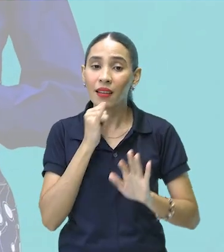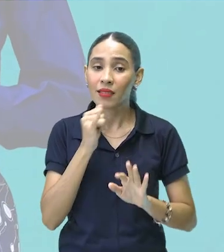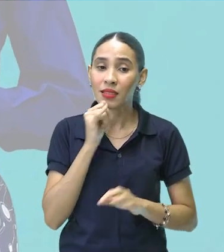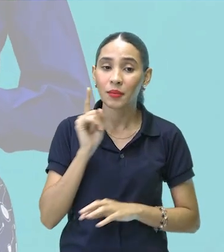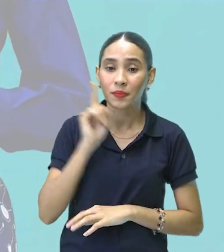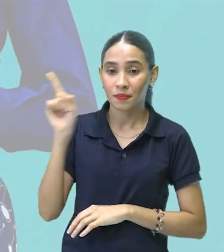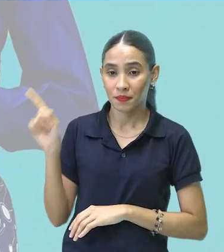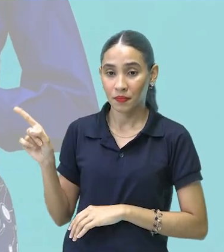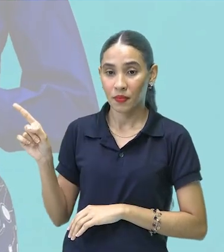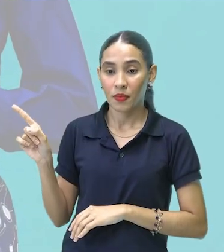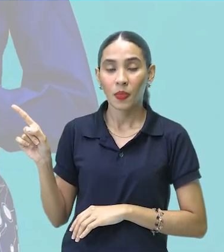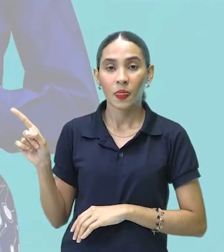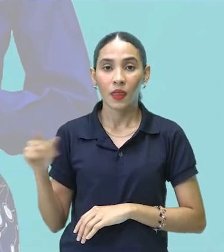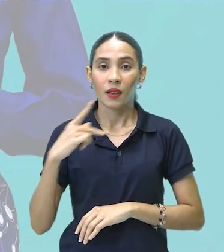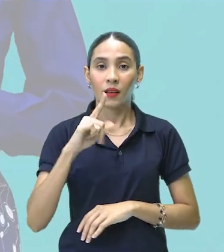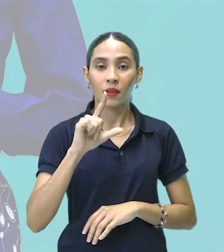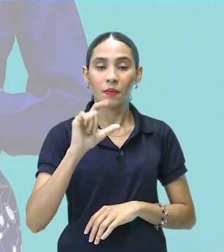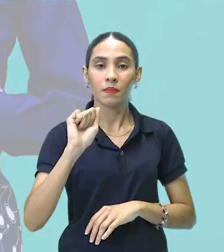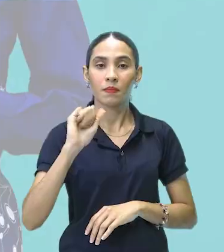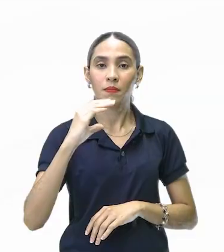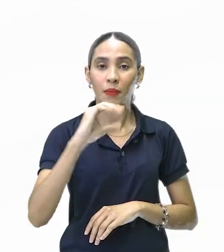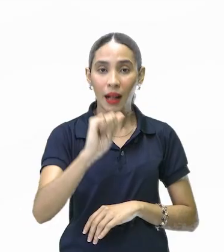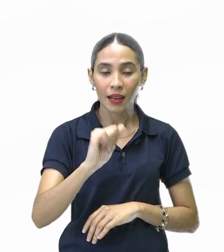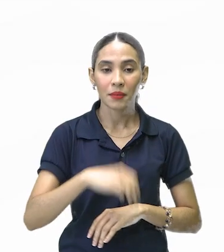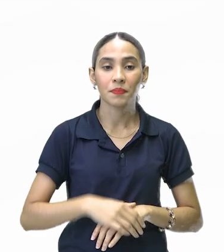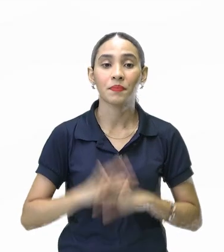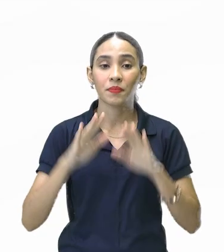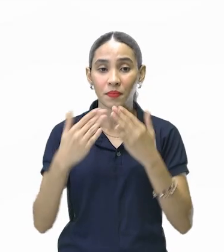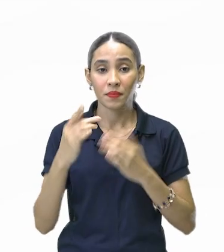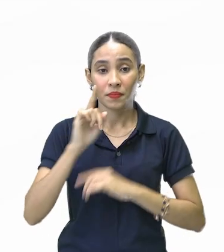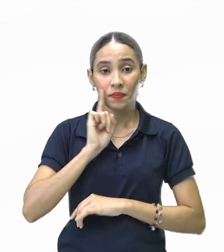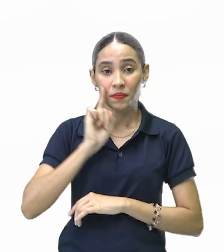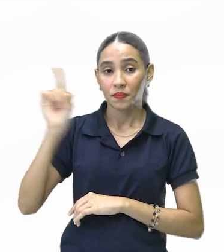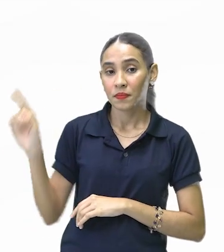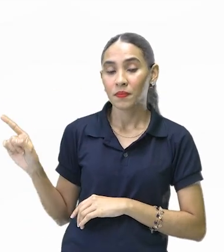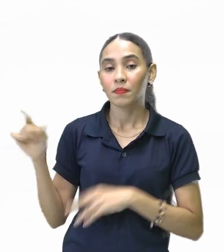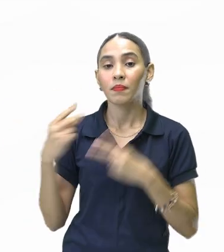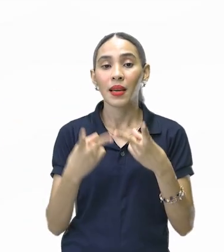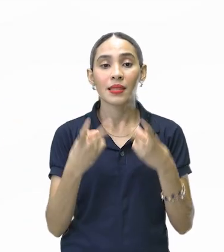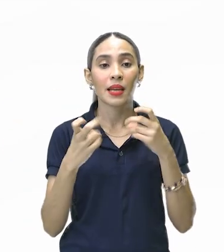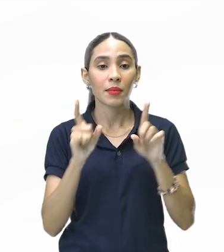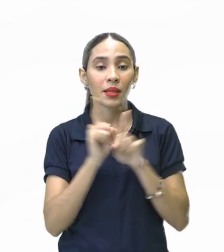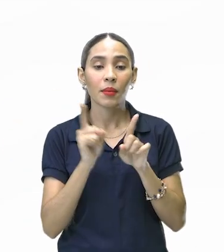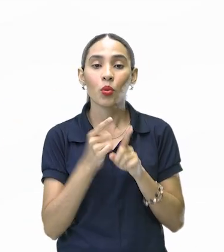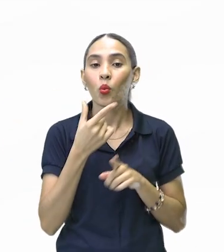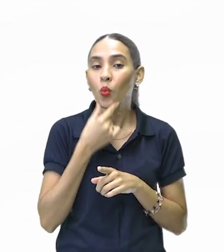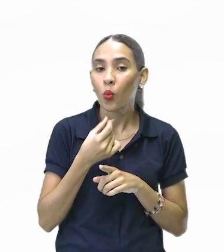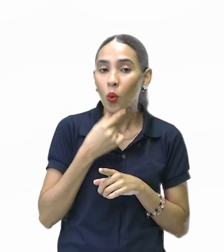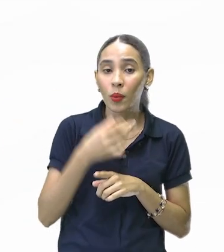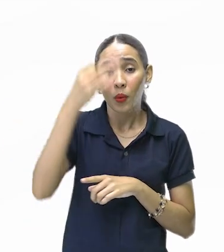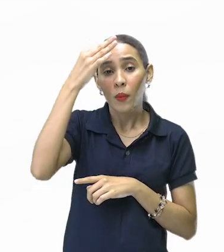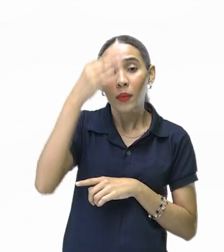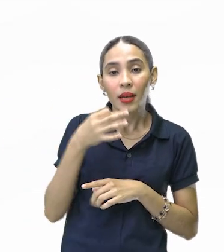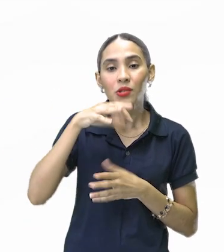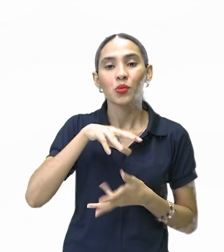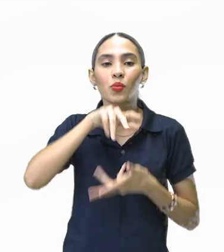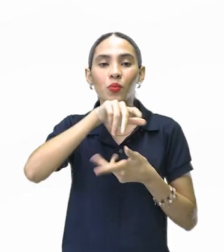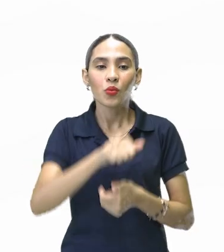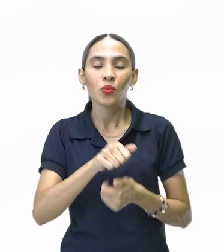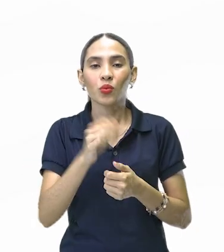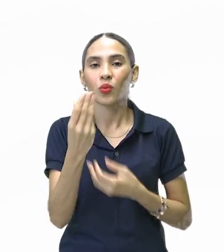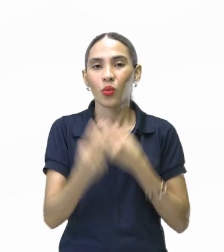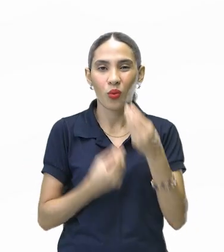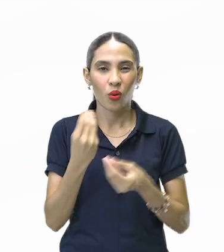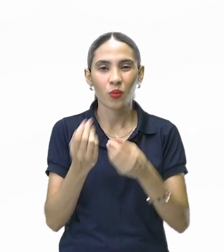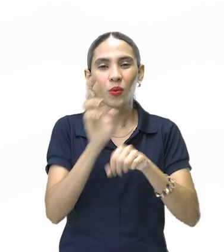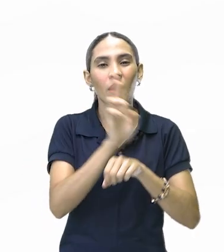exemplo da placa, tá bom? Então, olha só, avançando, a gente percebe que o homem, ele compreende o mundo por meio